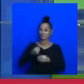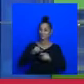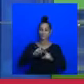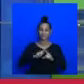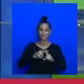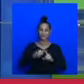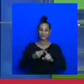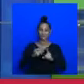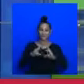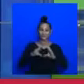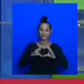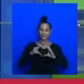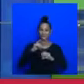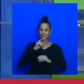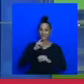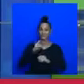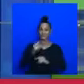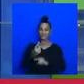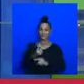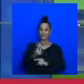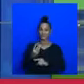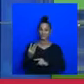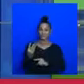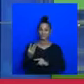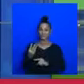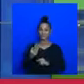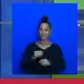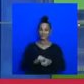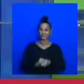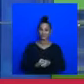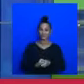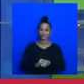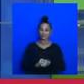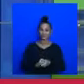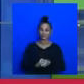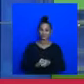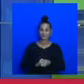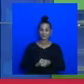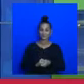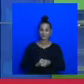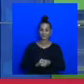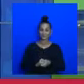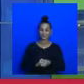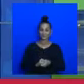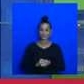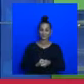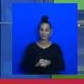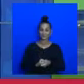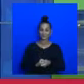acertos na dupla Sena. Bola verde, número 13. Verde, 13.